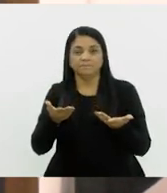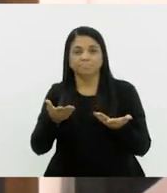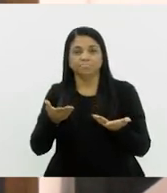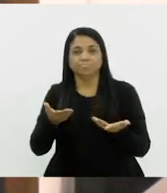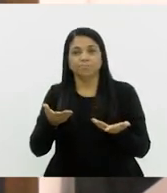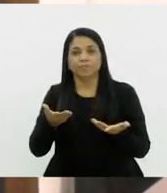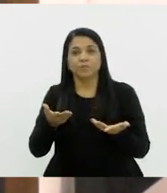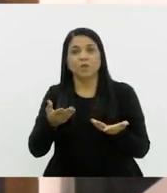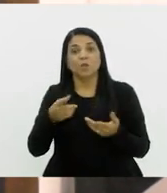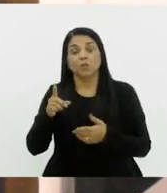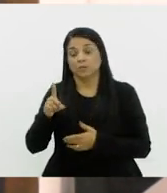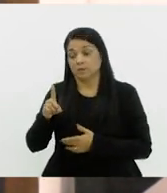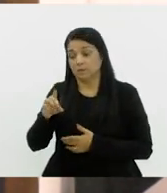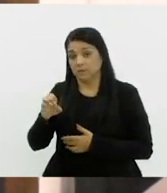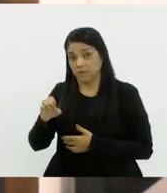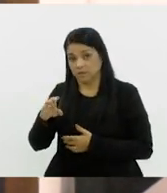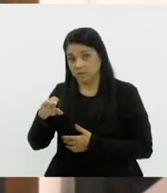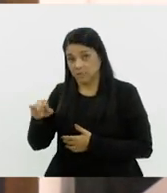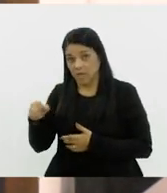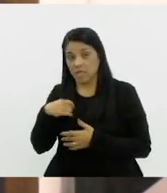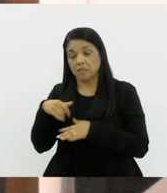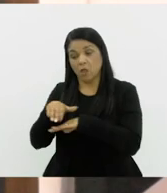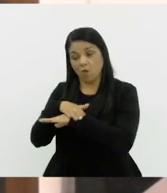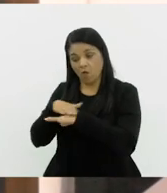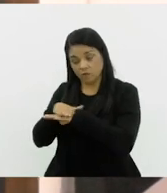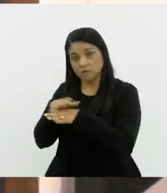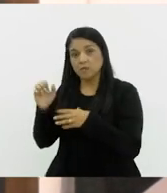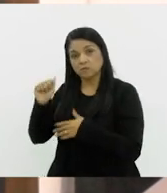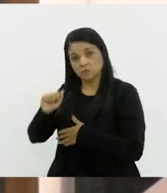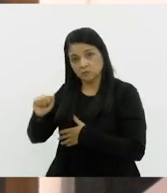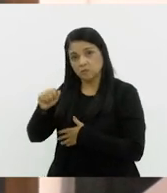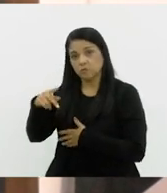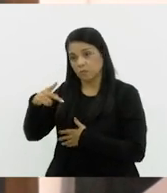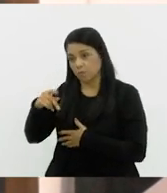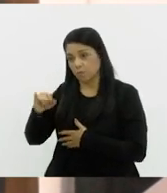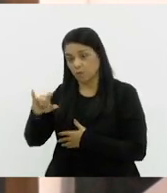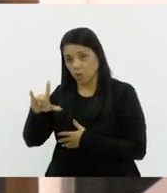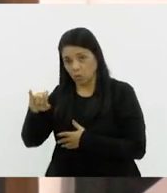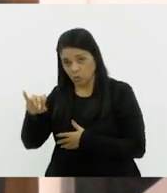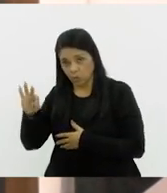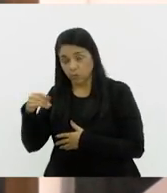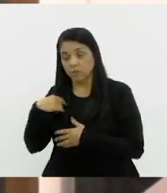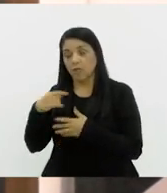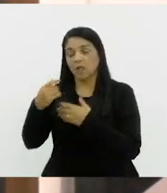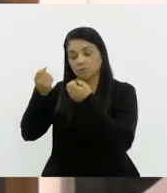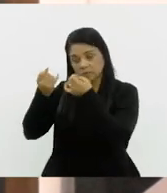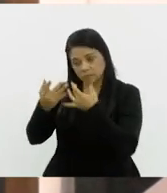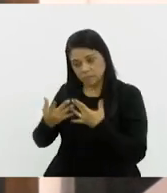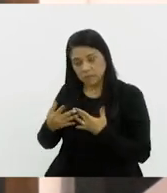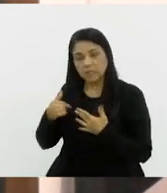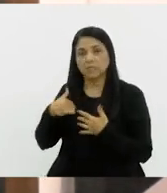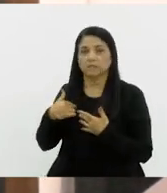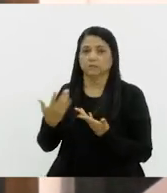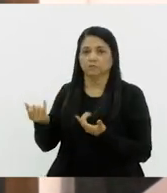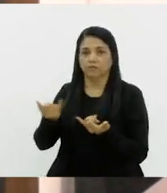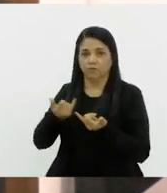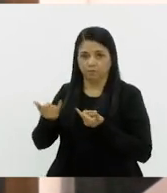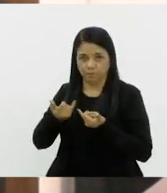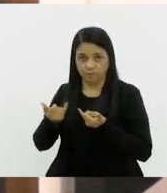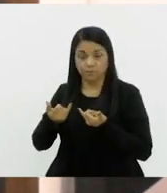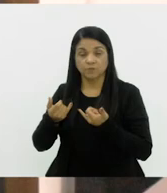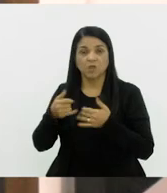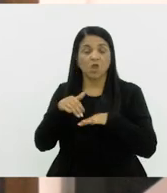do DCEA tem conversado com a Associação de Pilotos e tem nos reportado isso. E só a